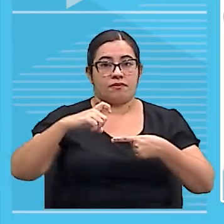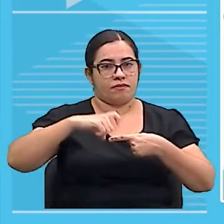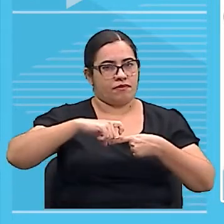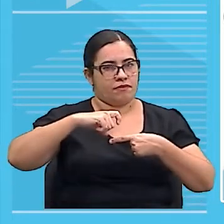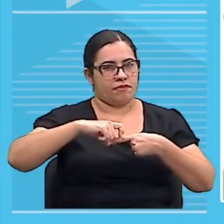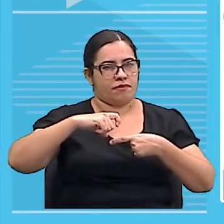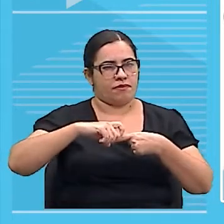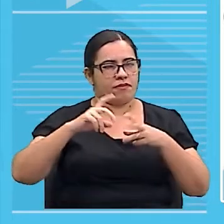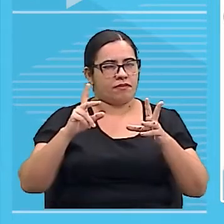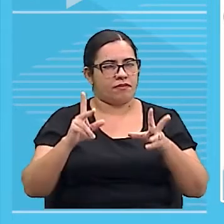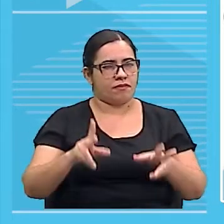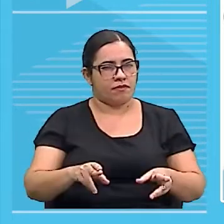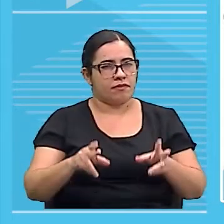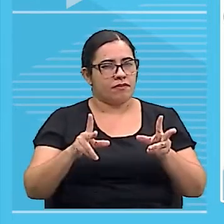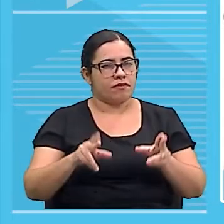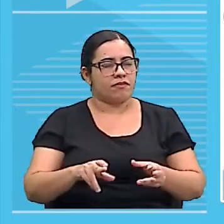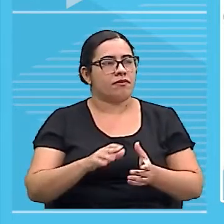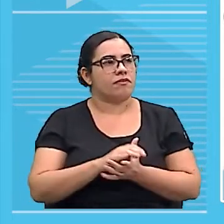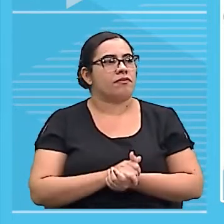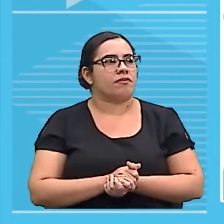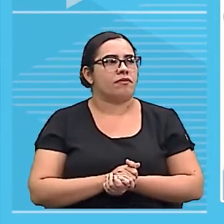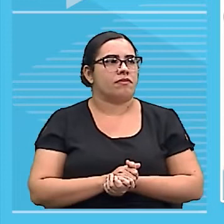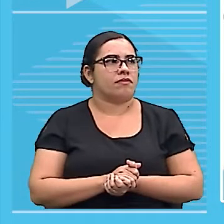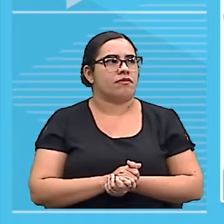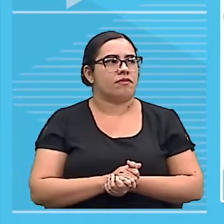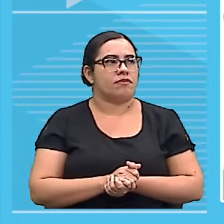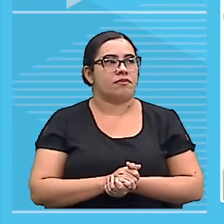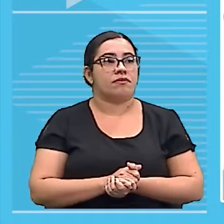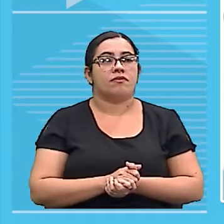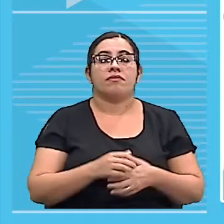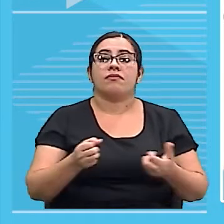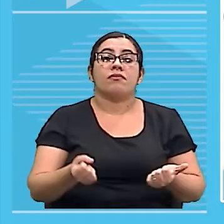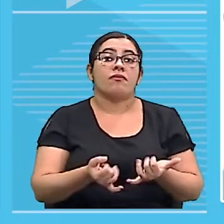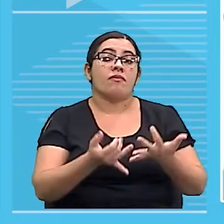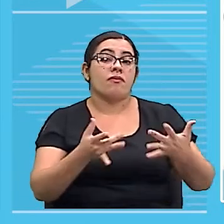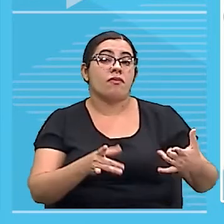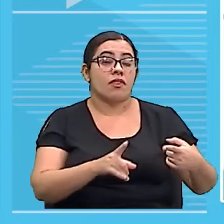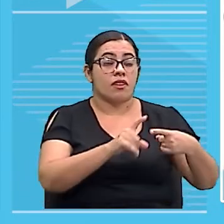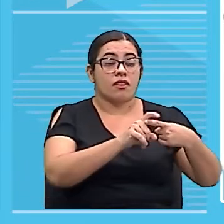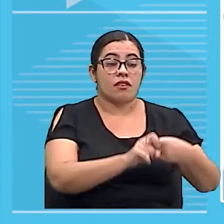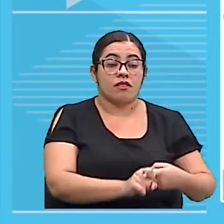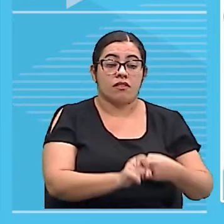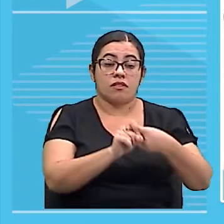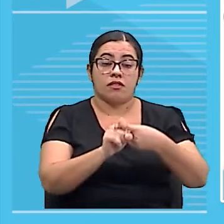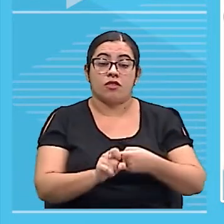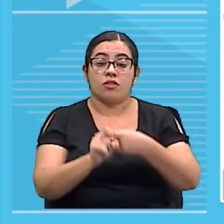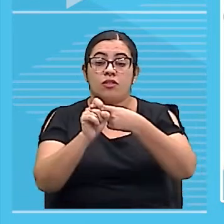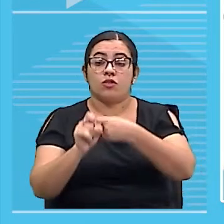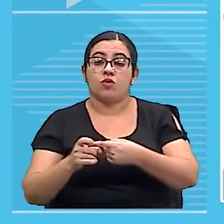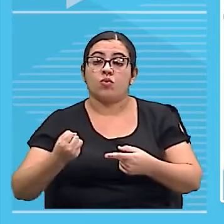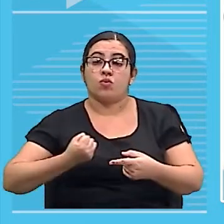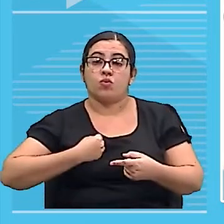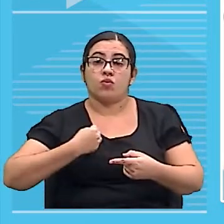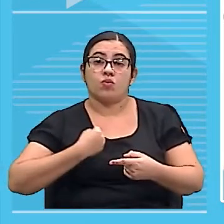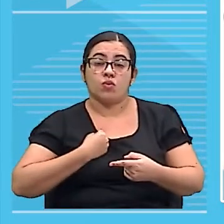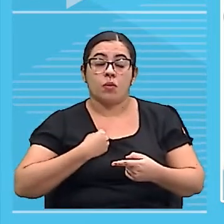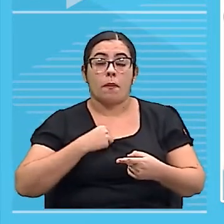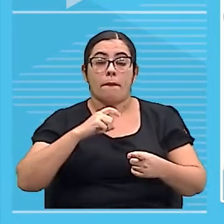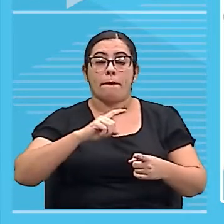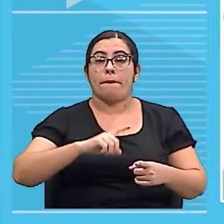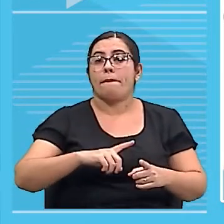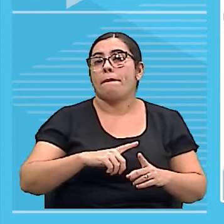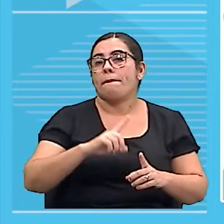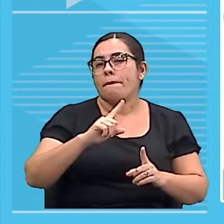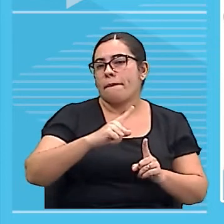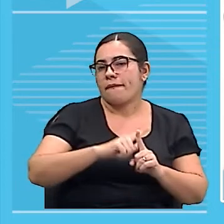resistência se você multiplica o número de resistores com a